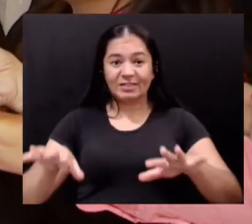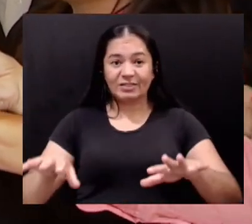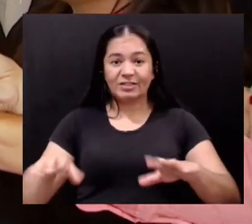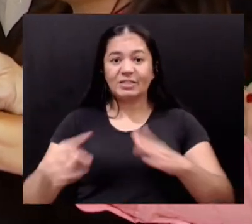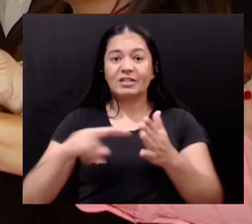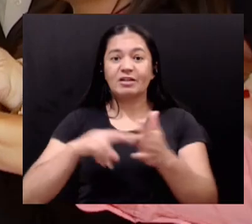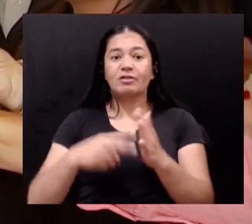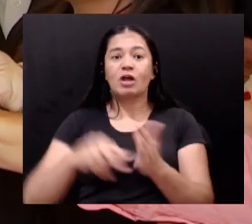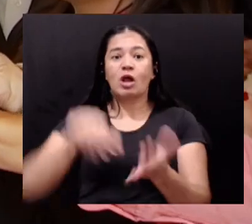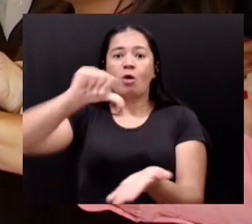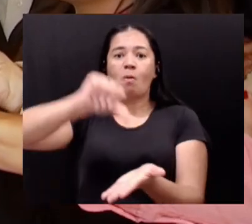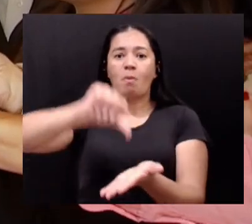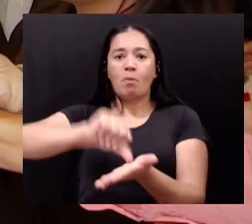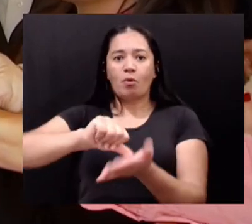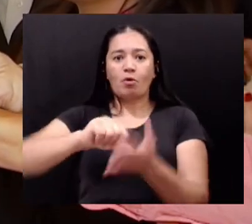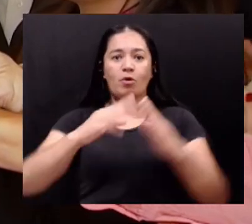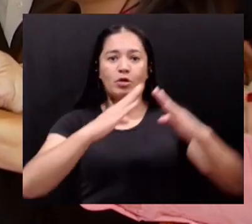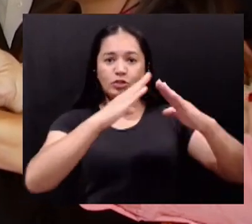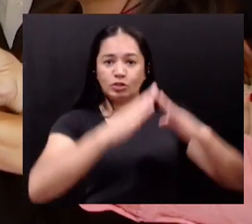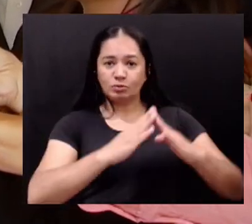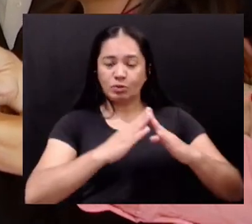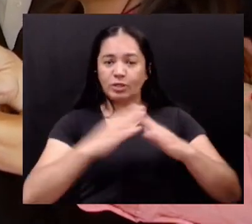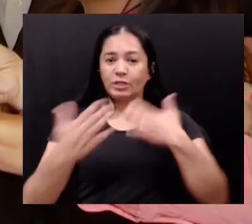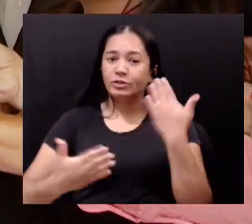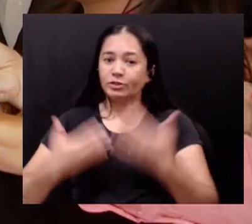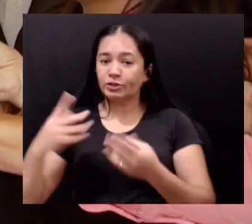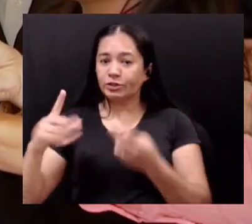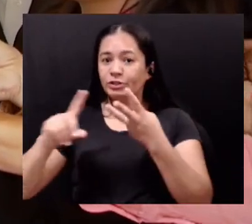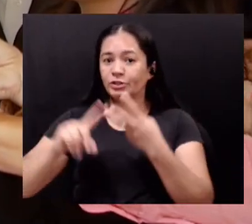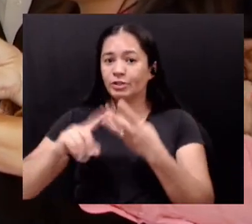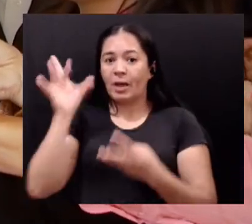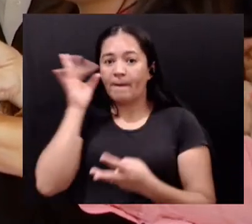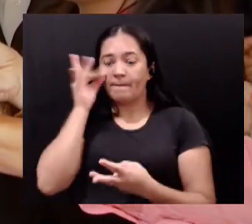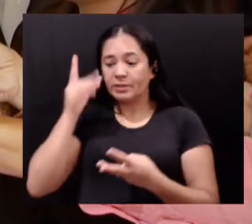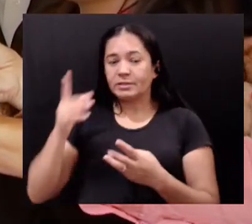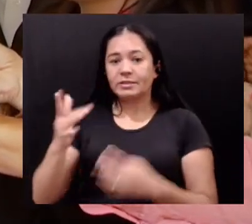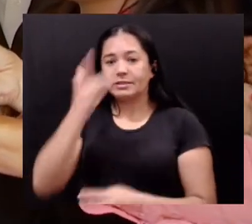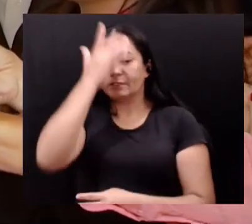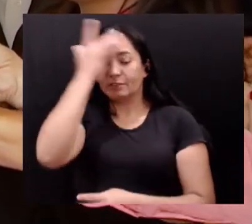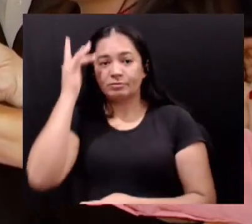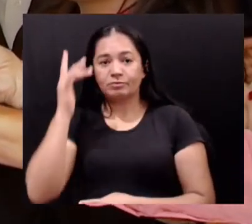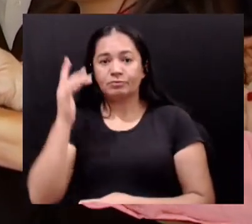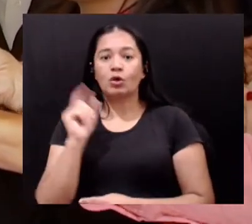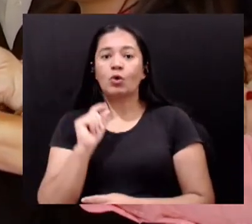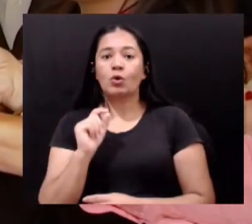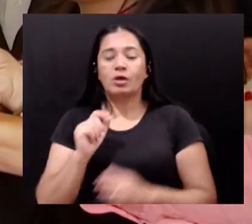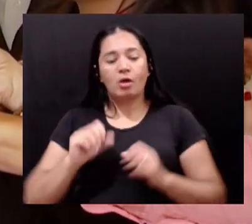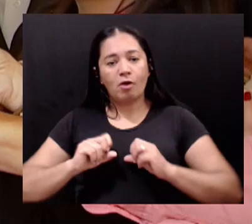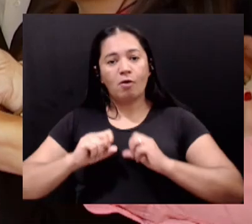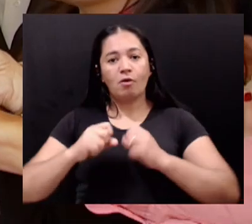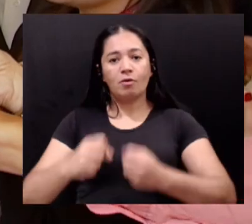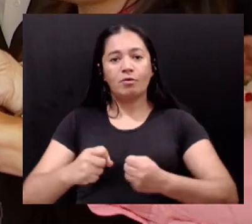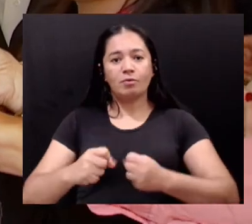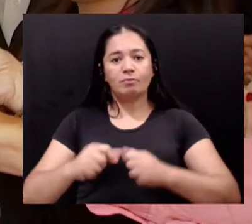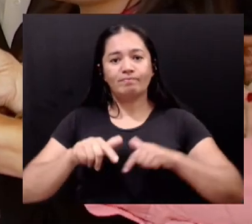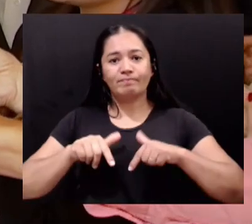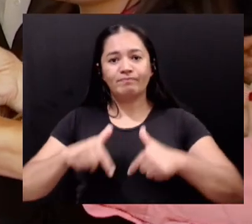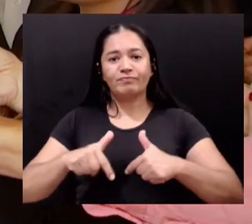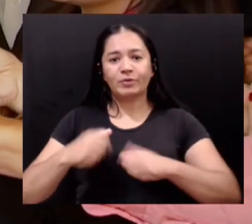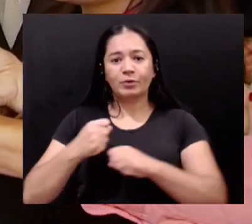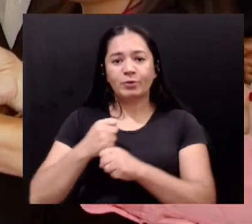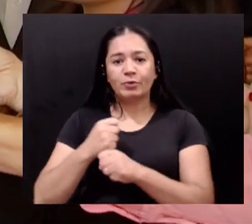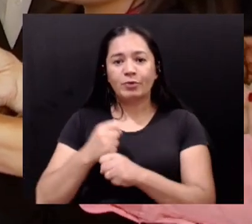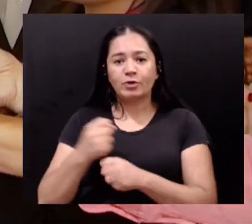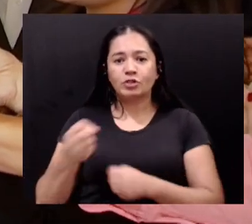moradia, de lazer, de presença de pessoas que estarão dedicadas à construção de inovações